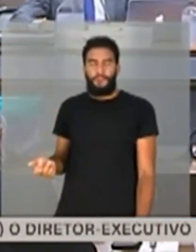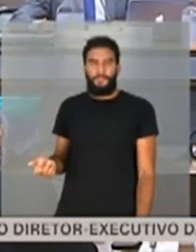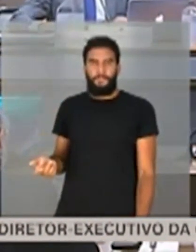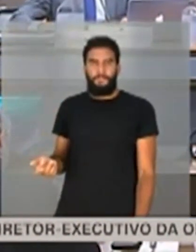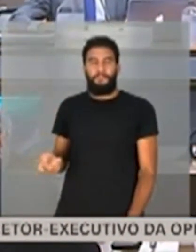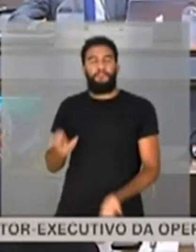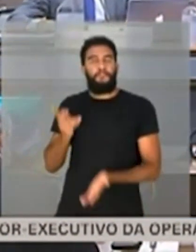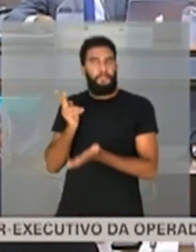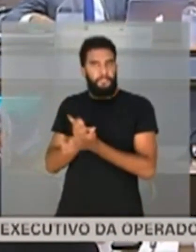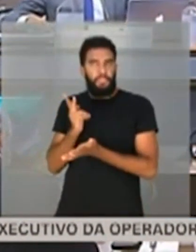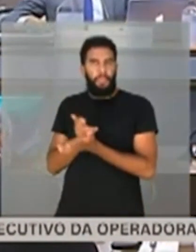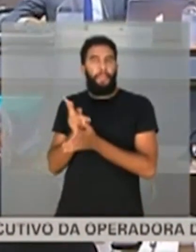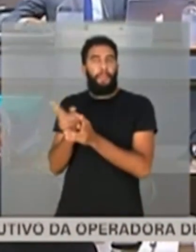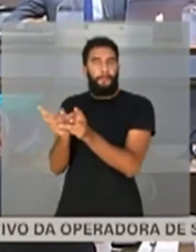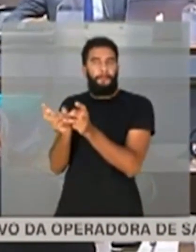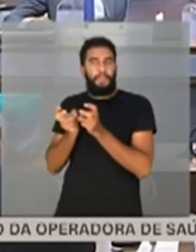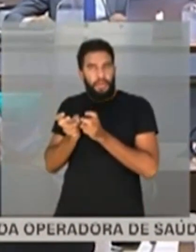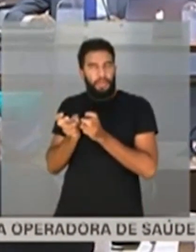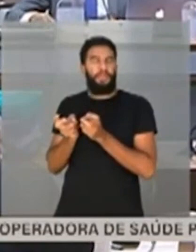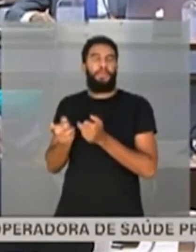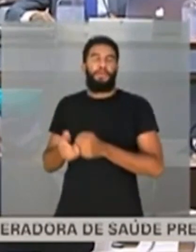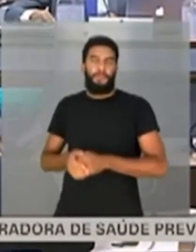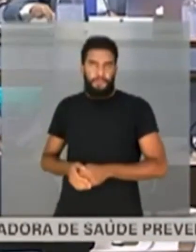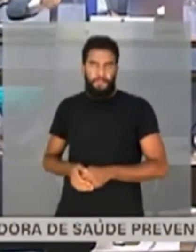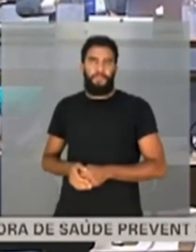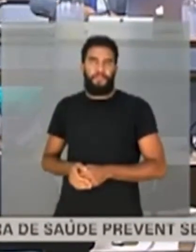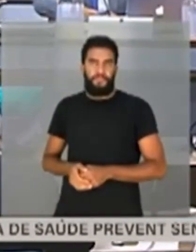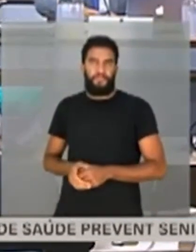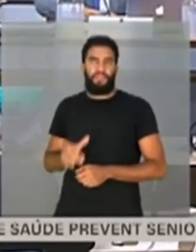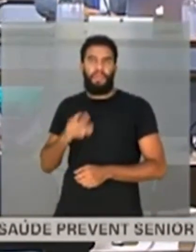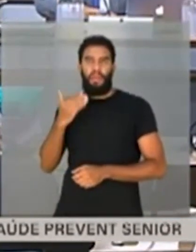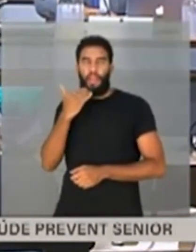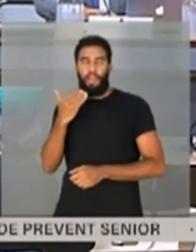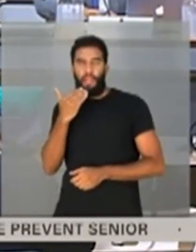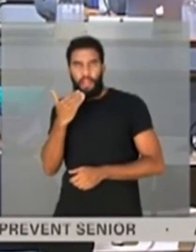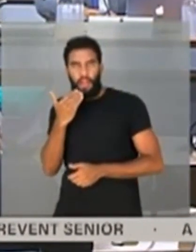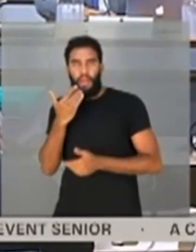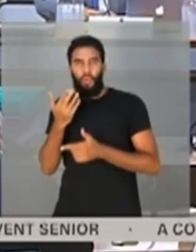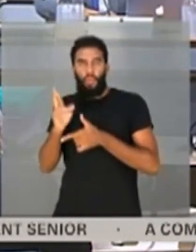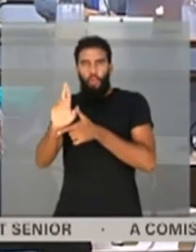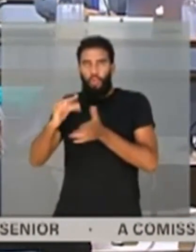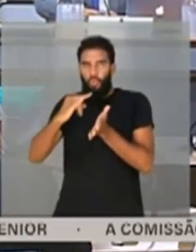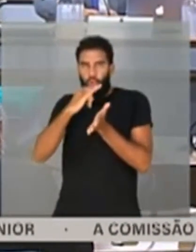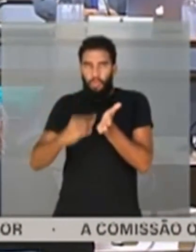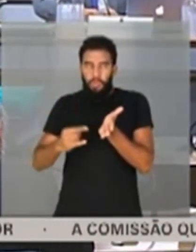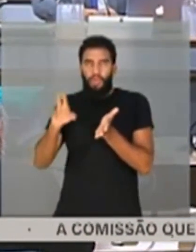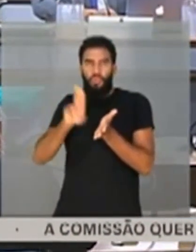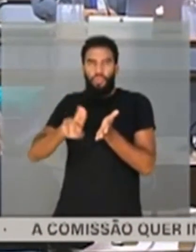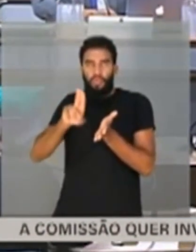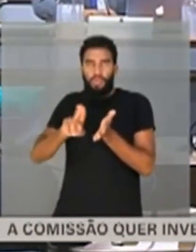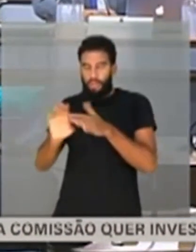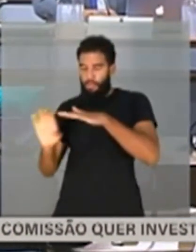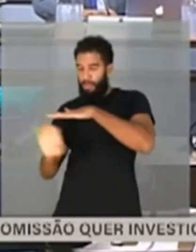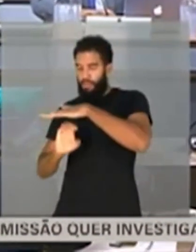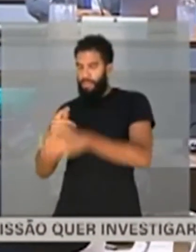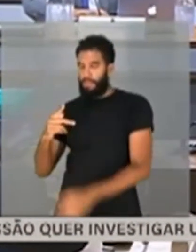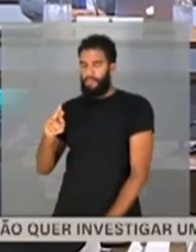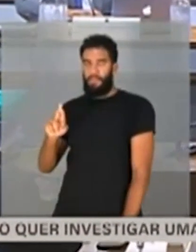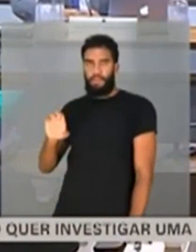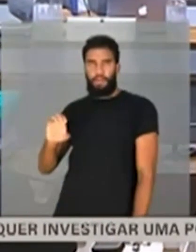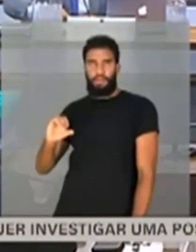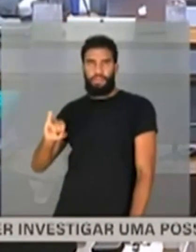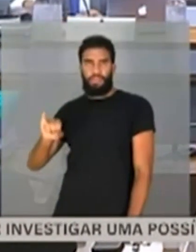mesmo tendo identificado irregularidade na procuração utilizada pela PRECISA, uma